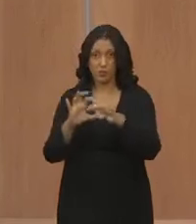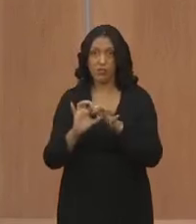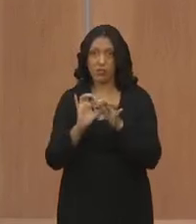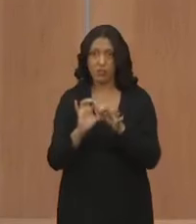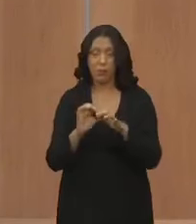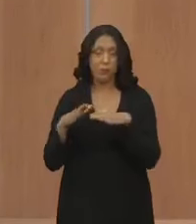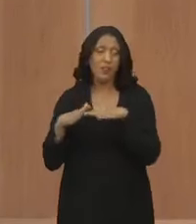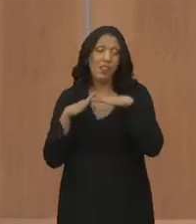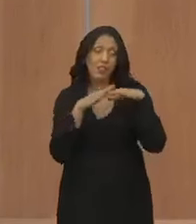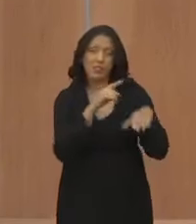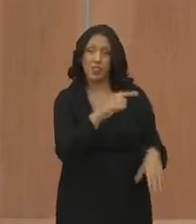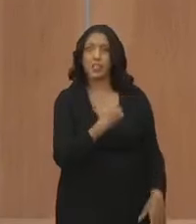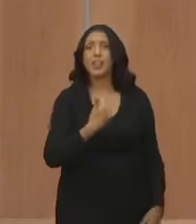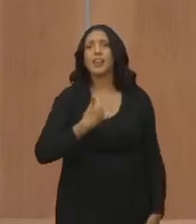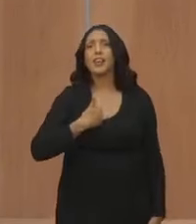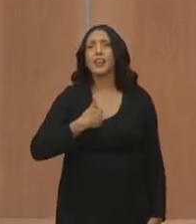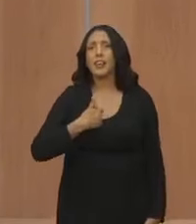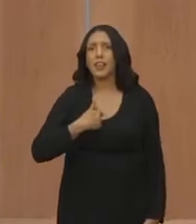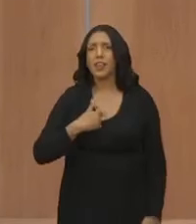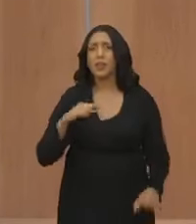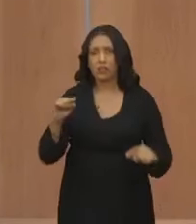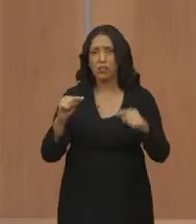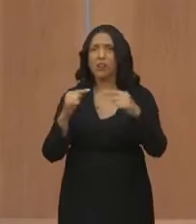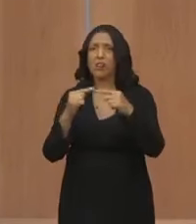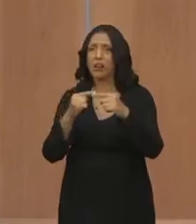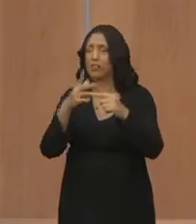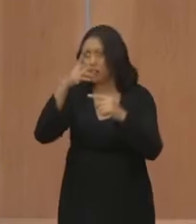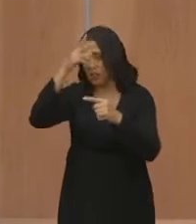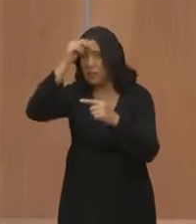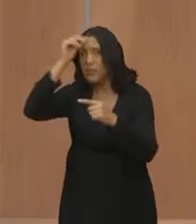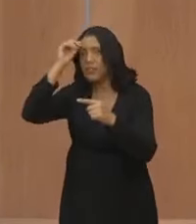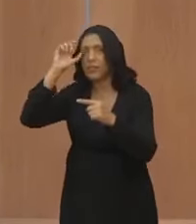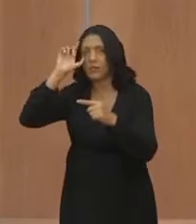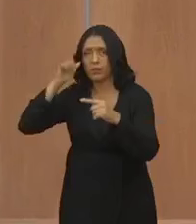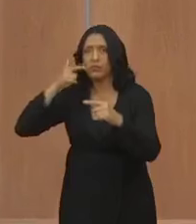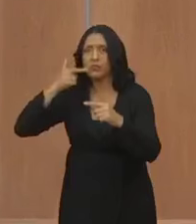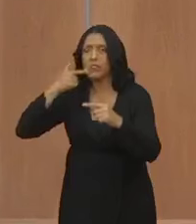um compromisso com o Veranejal. Eu não quero ver,